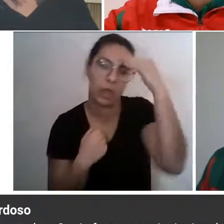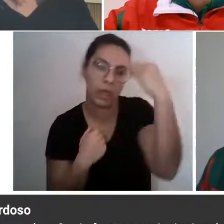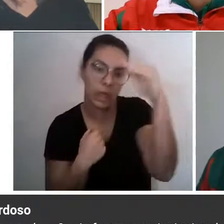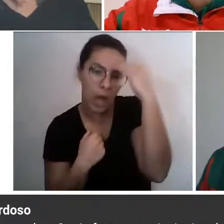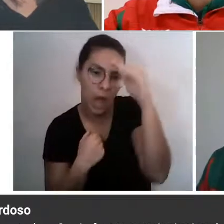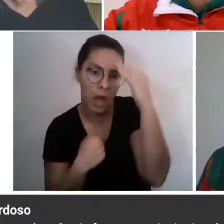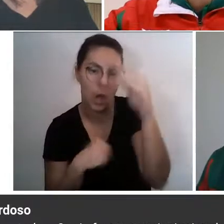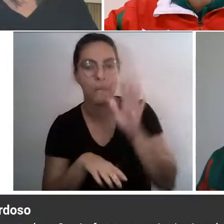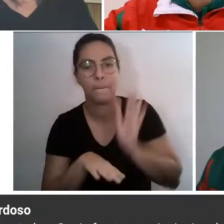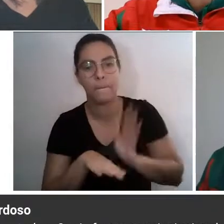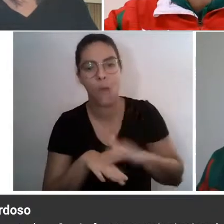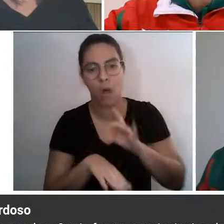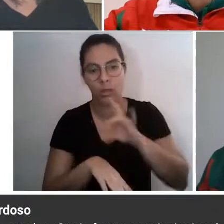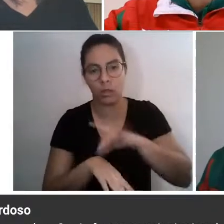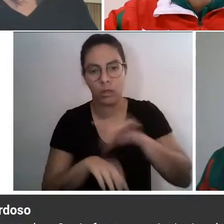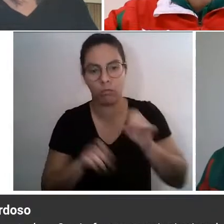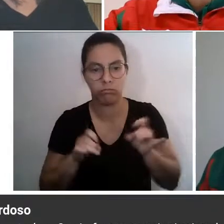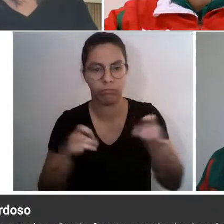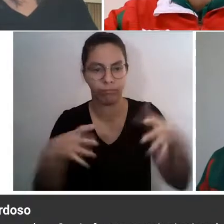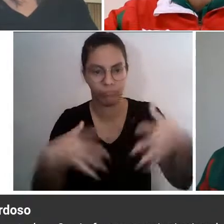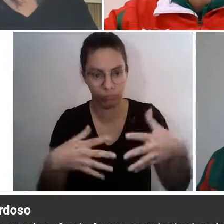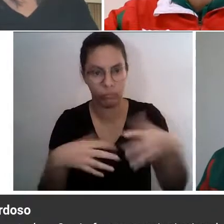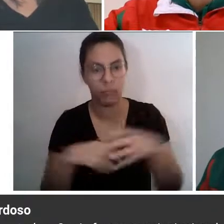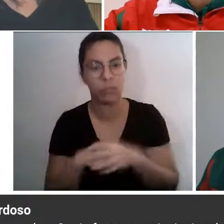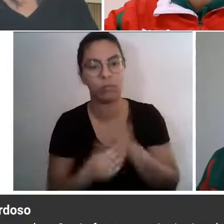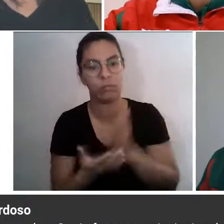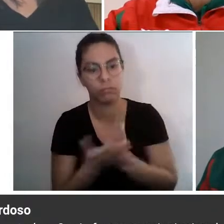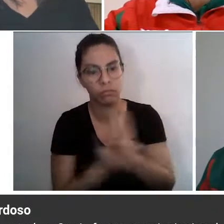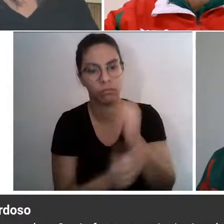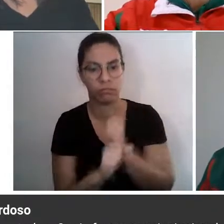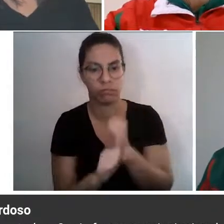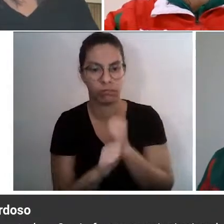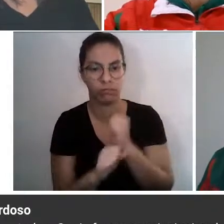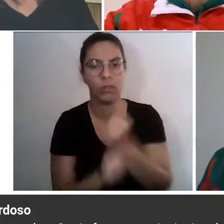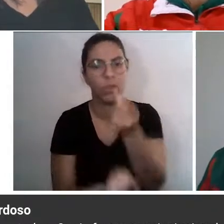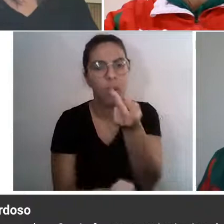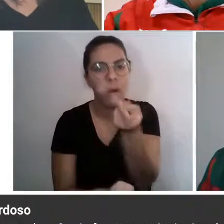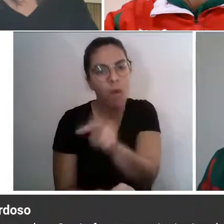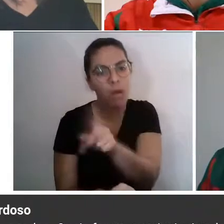pandemia? Continuação de bom trabalho, e eu reencaminho a questão para o Floriano.